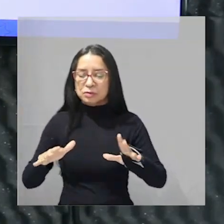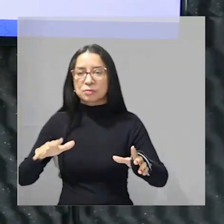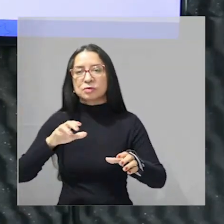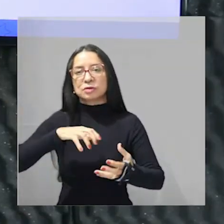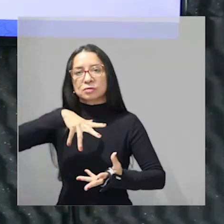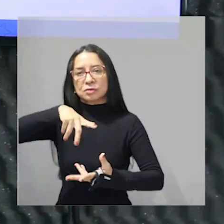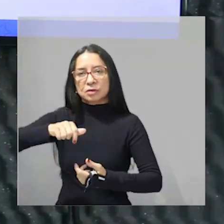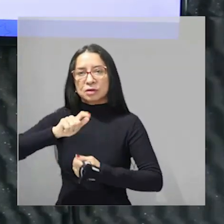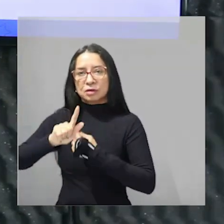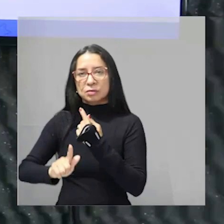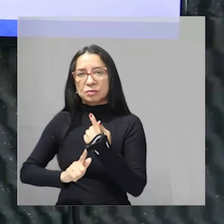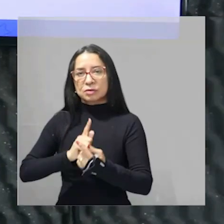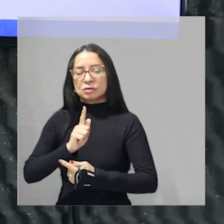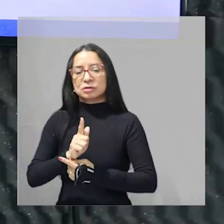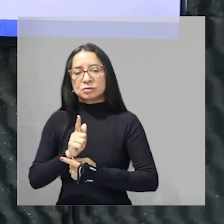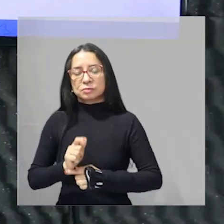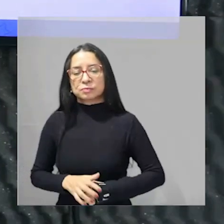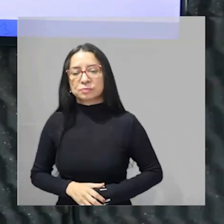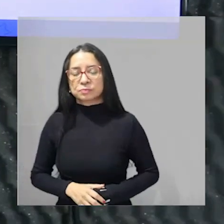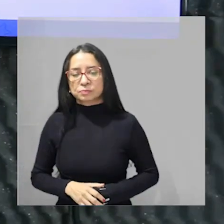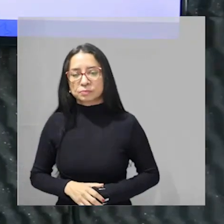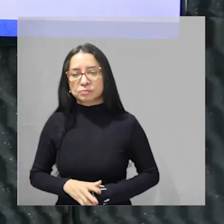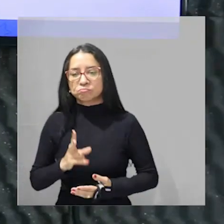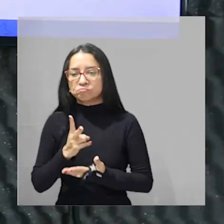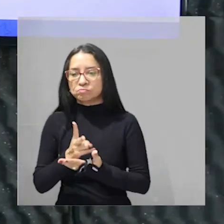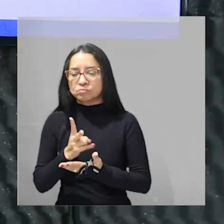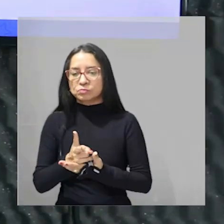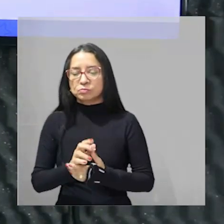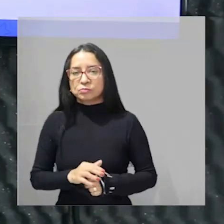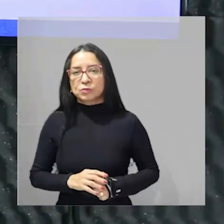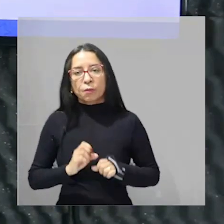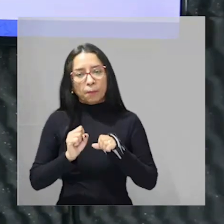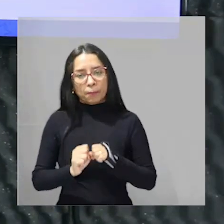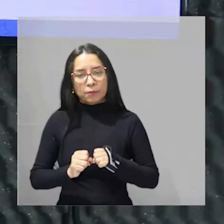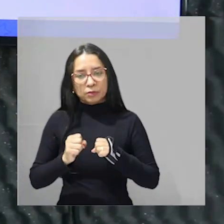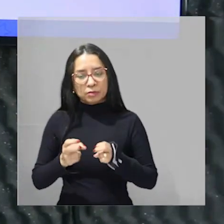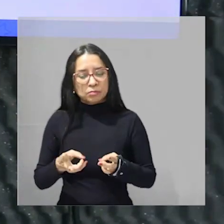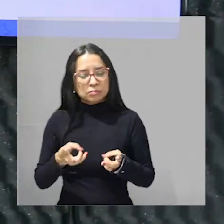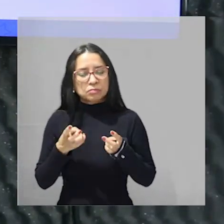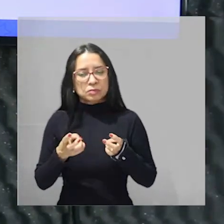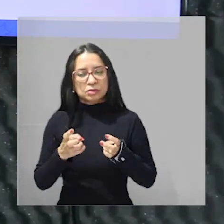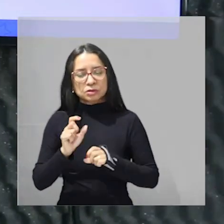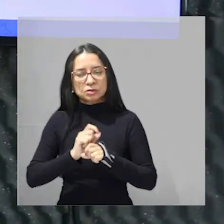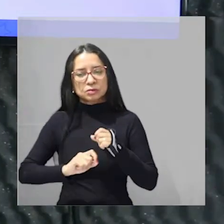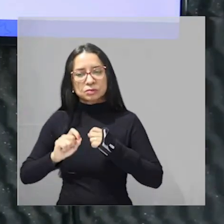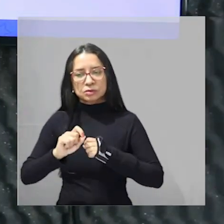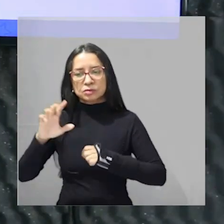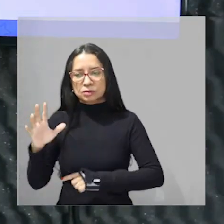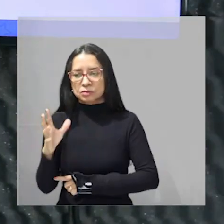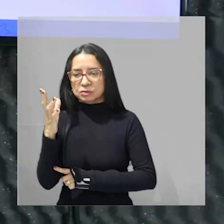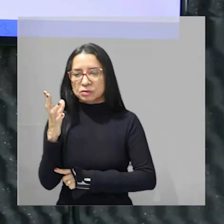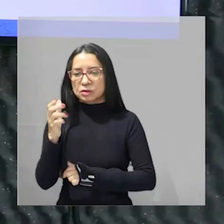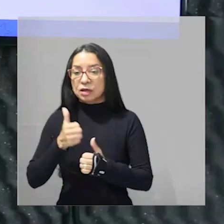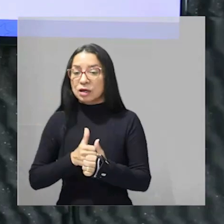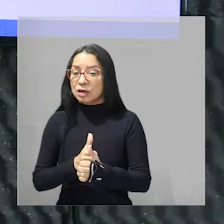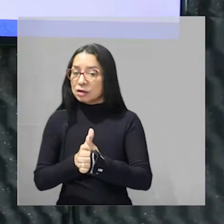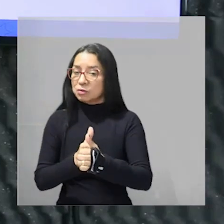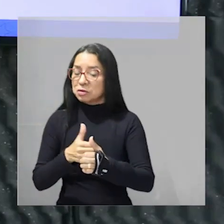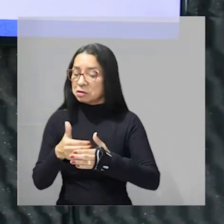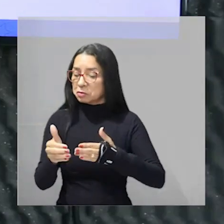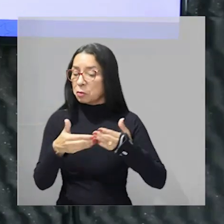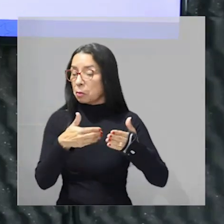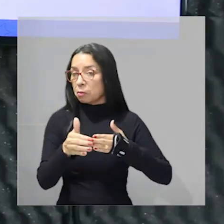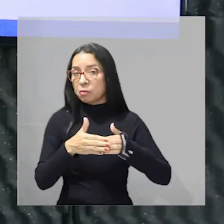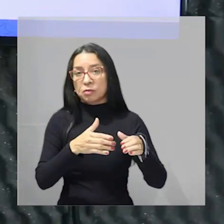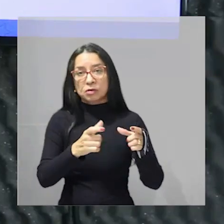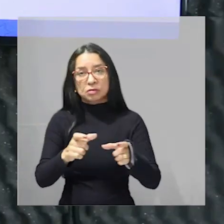globalização, tá? Continuando. Aí ele diz o seguinte, né? Podemos assistir aos acontecimentos e acompanhá-los de qualquer parte da Terra no exato momento